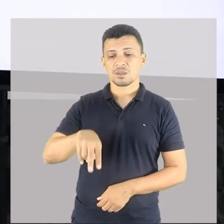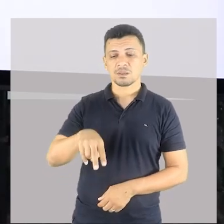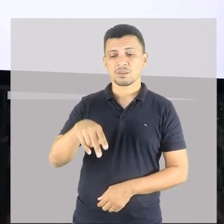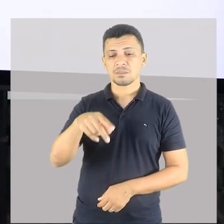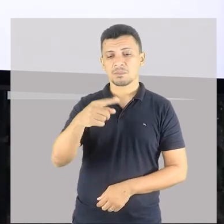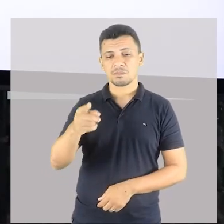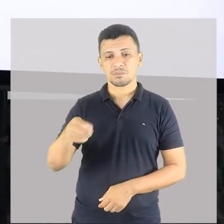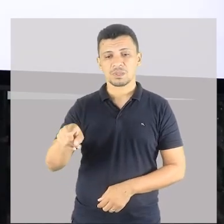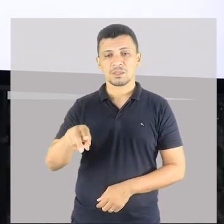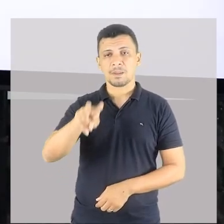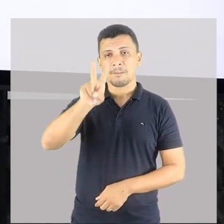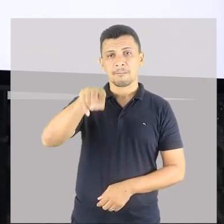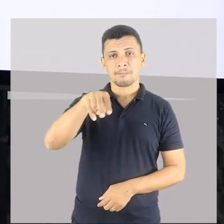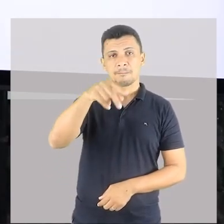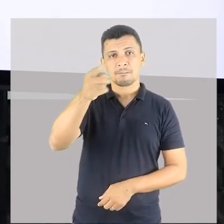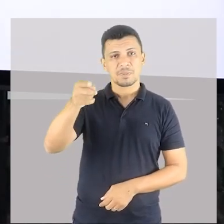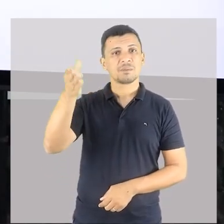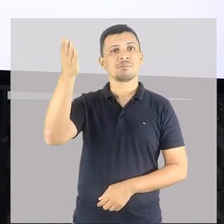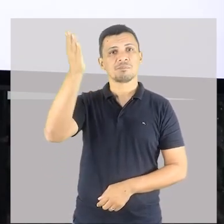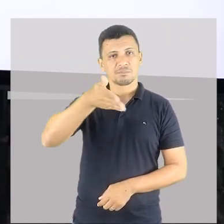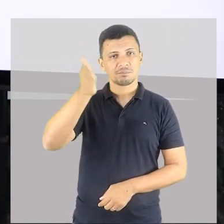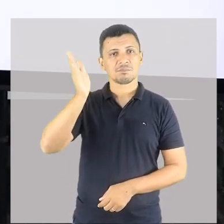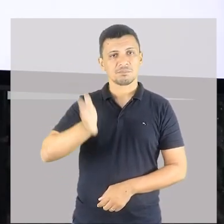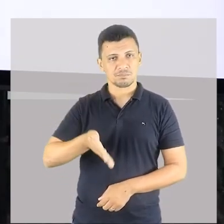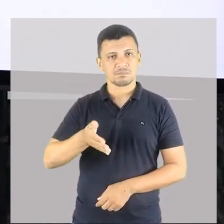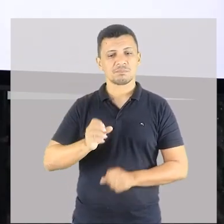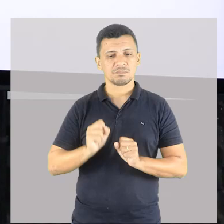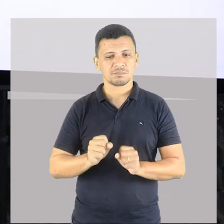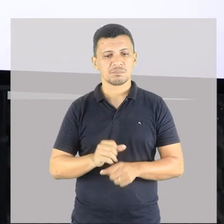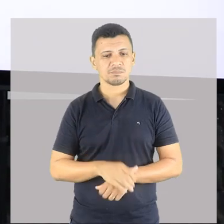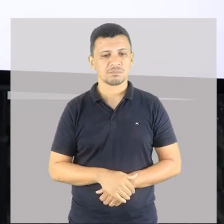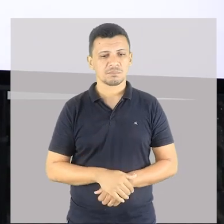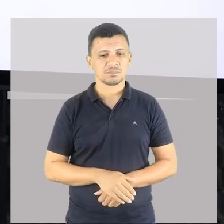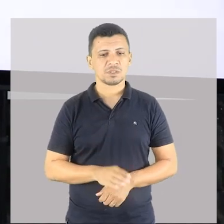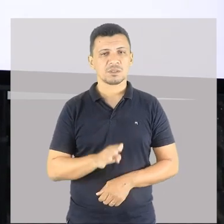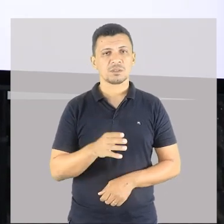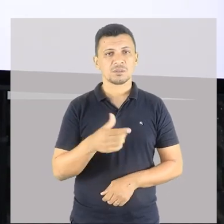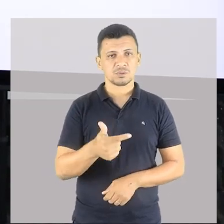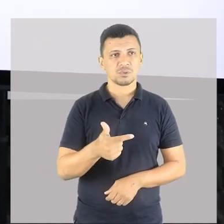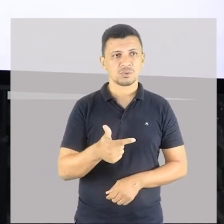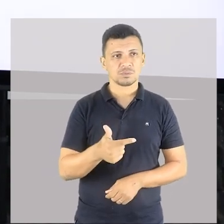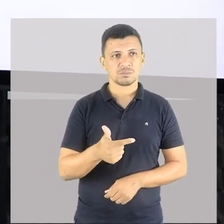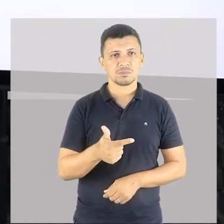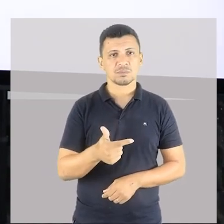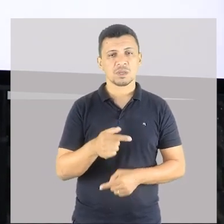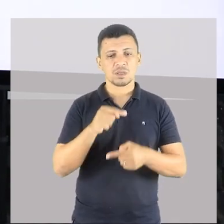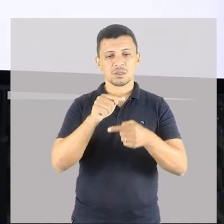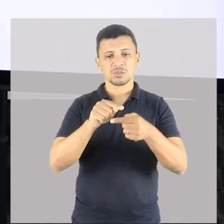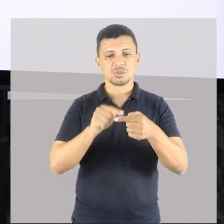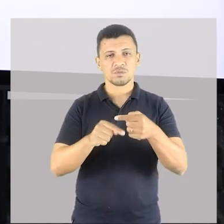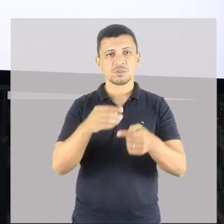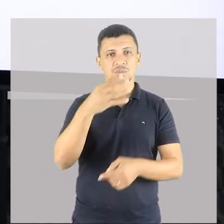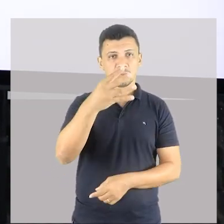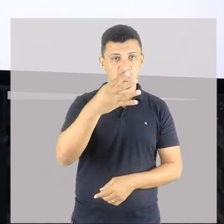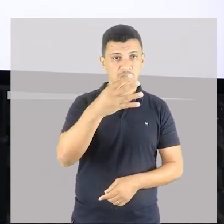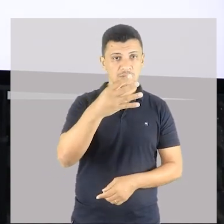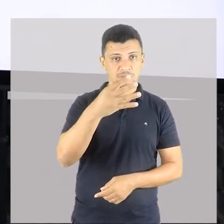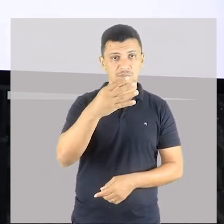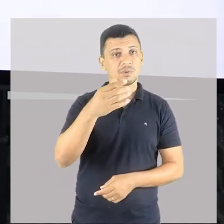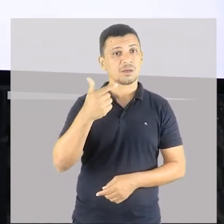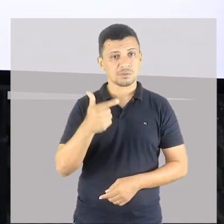ó, a gente pode cancelar com esse π aqui também. Esse 2 cancela com 4 e sobra